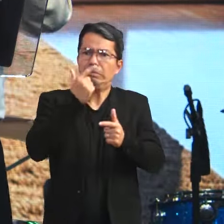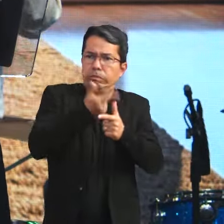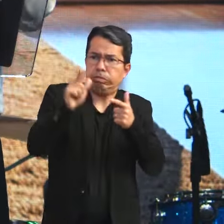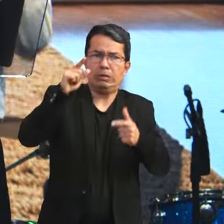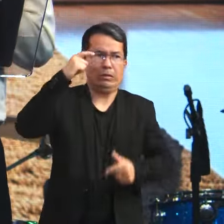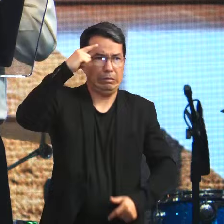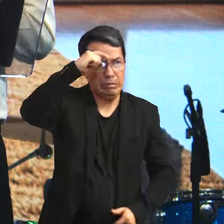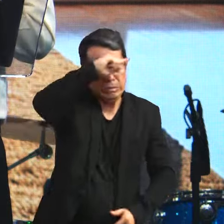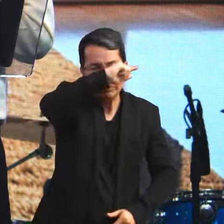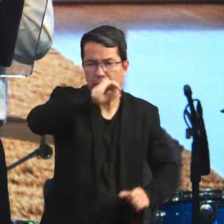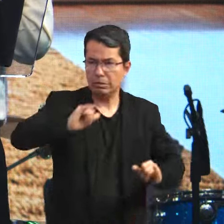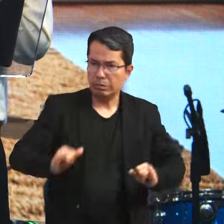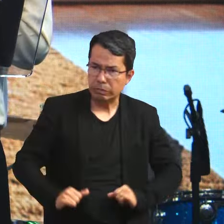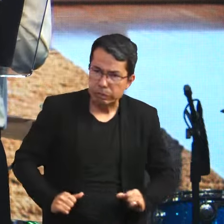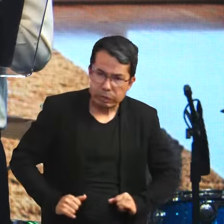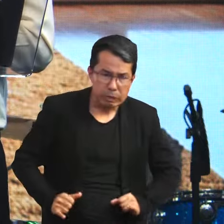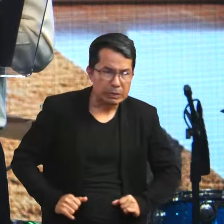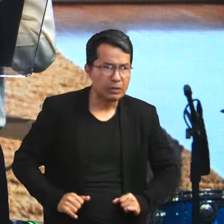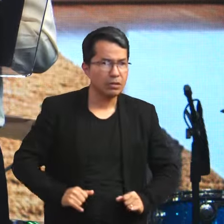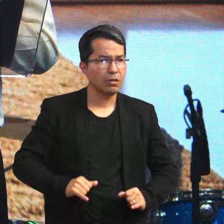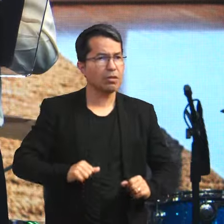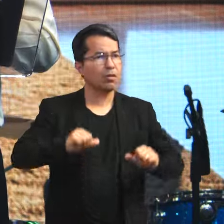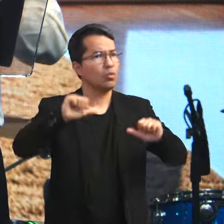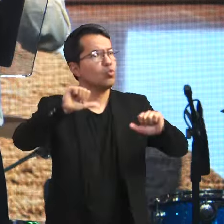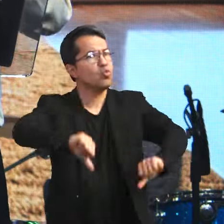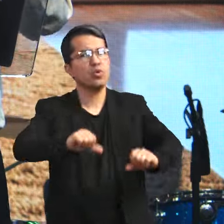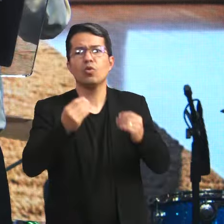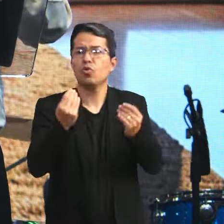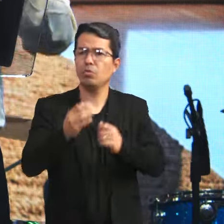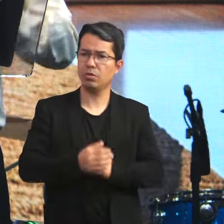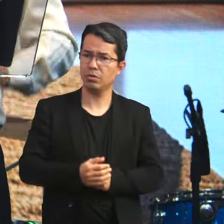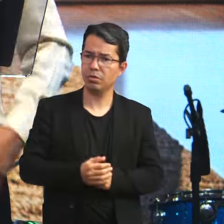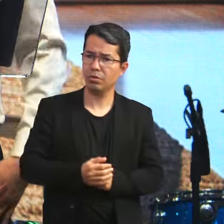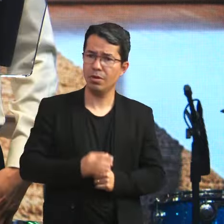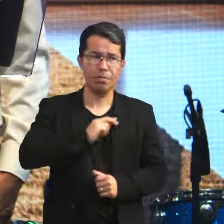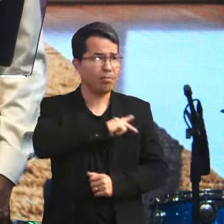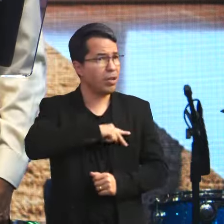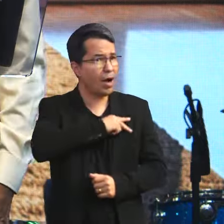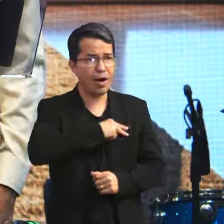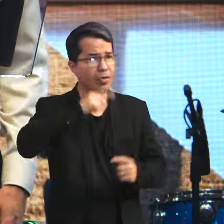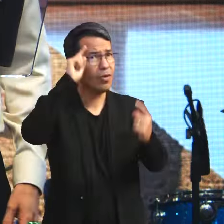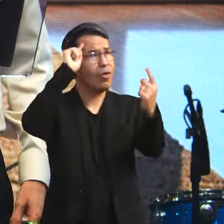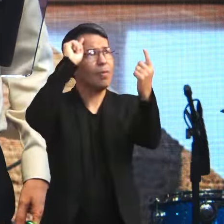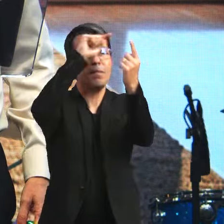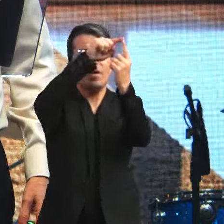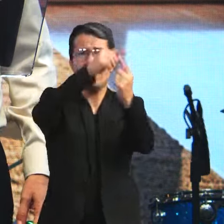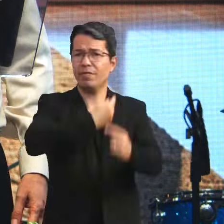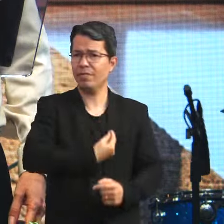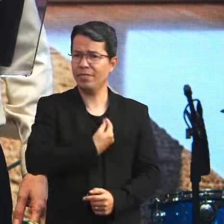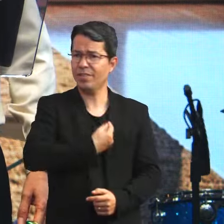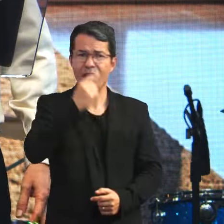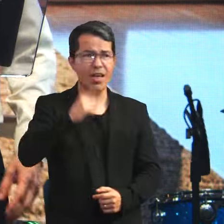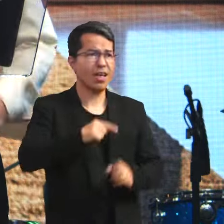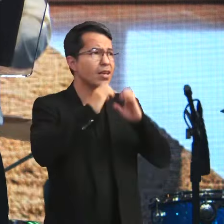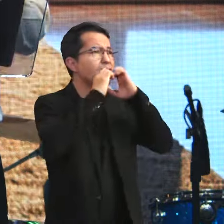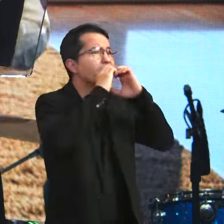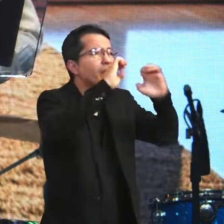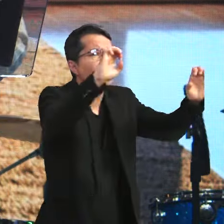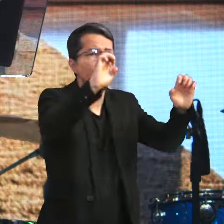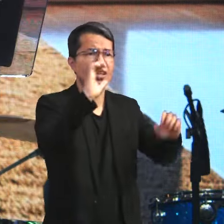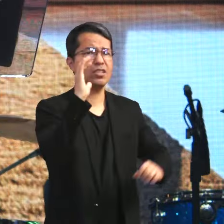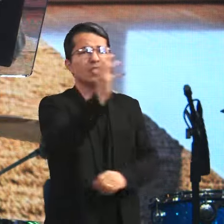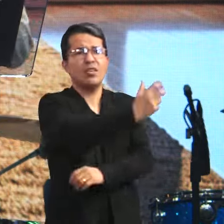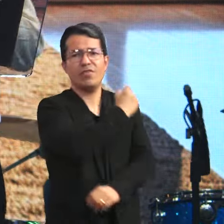porque su vida porque aaz vida del era nu as boas novas do